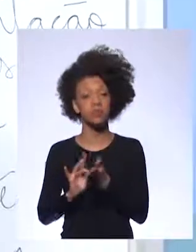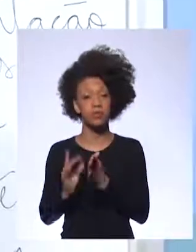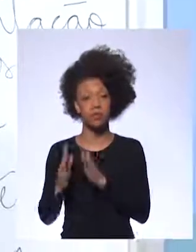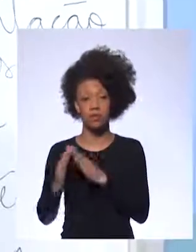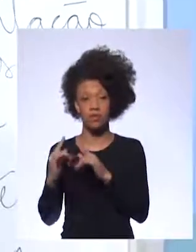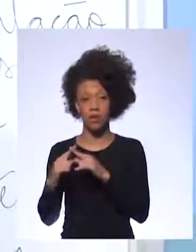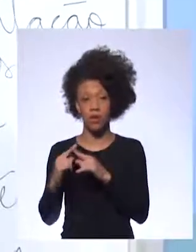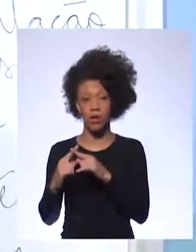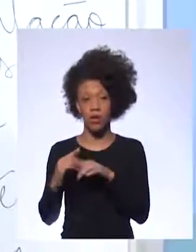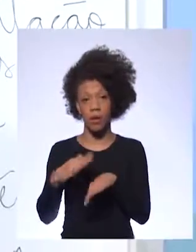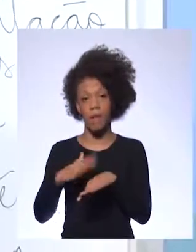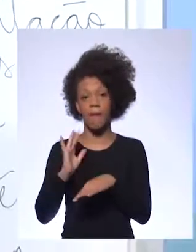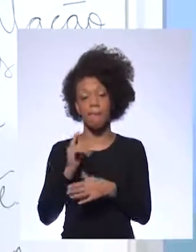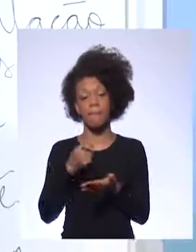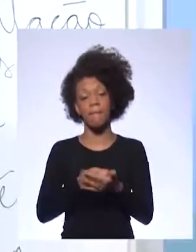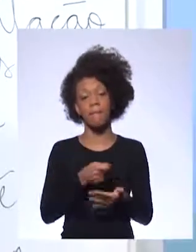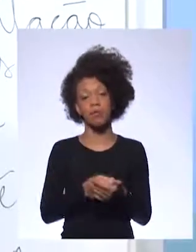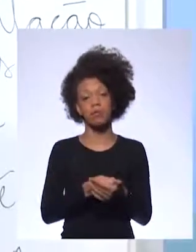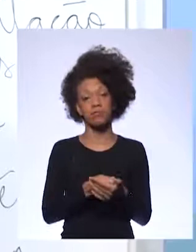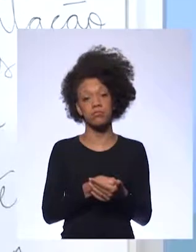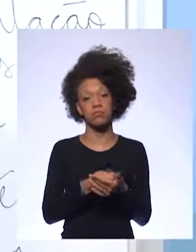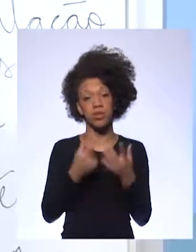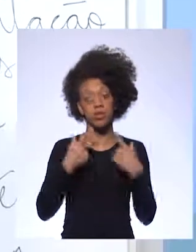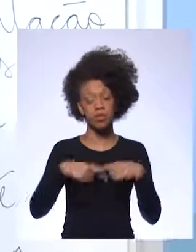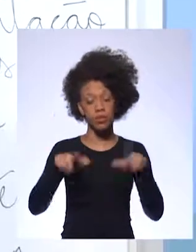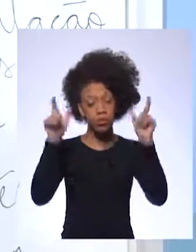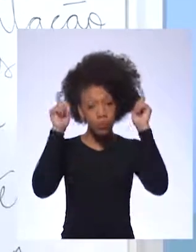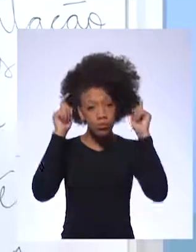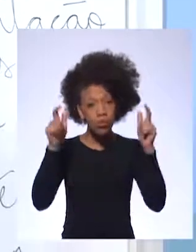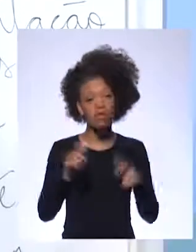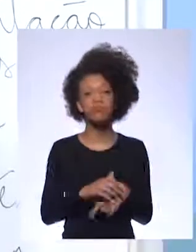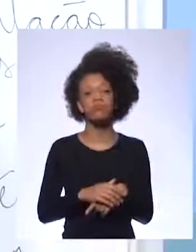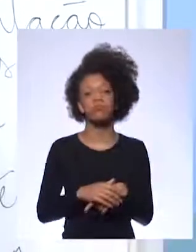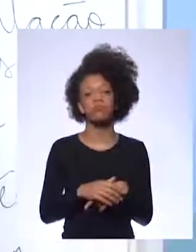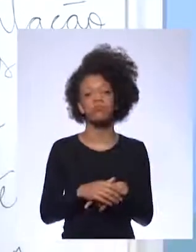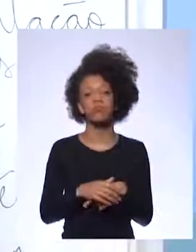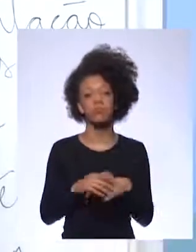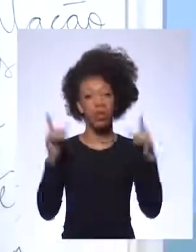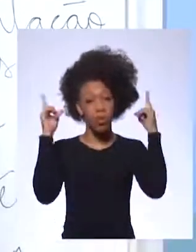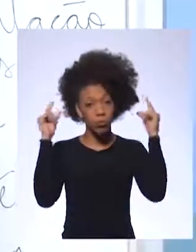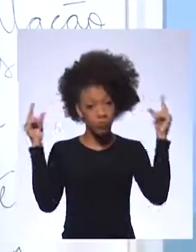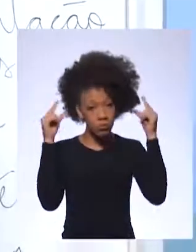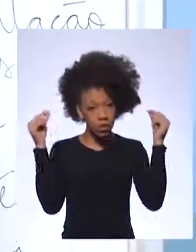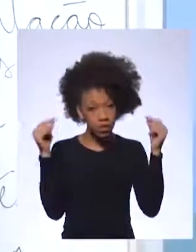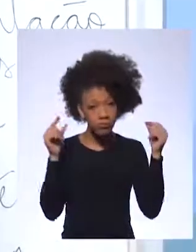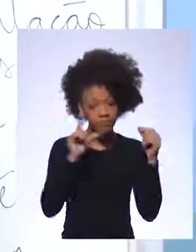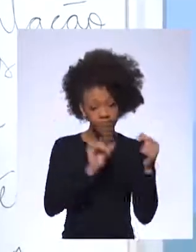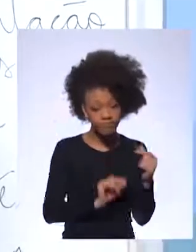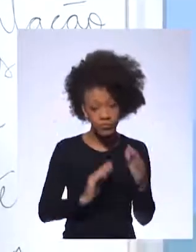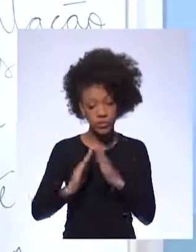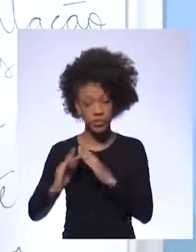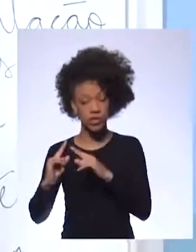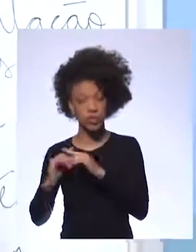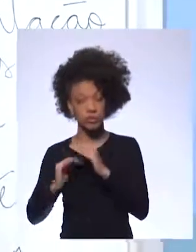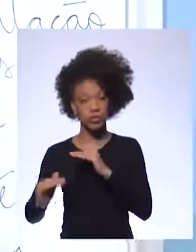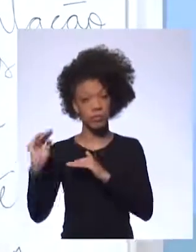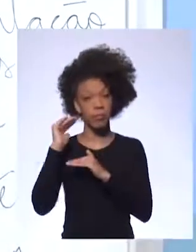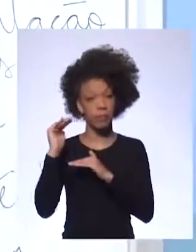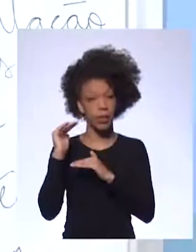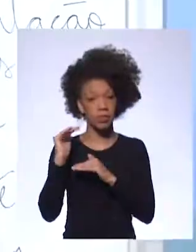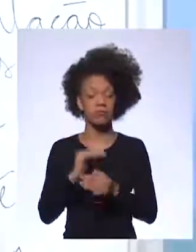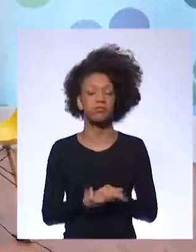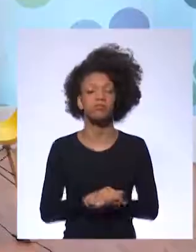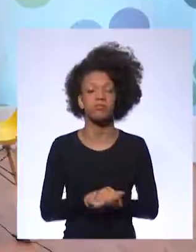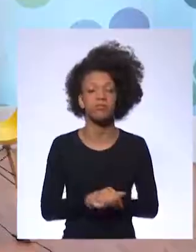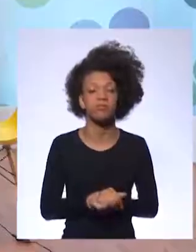aí mandar mais do que os reis vocês vão aprender isso no quarto bimestre Está bem então a igreja é fundamental para o tem que ter uma igreja no mundo feudal